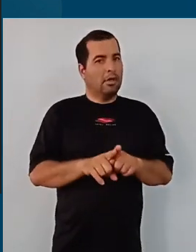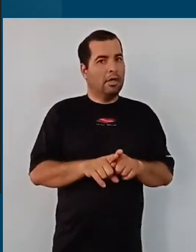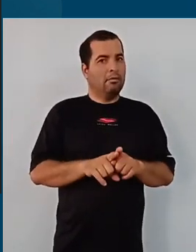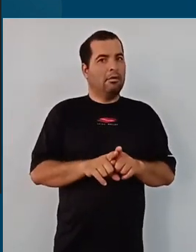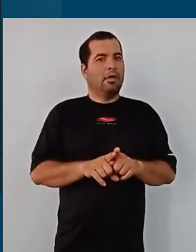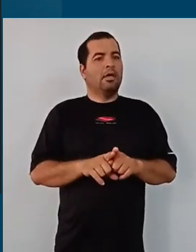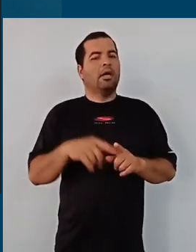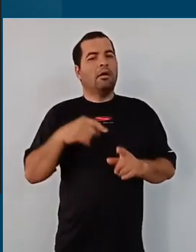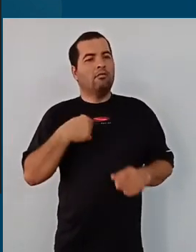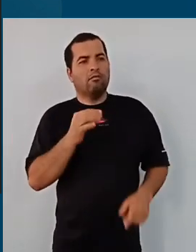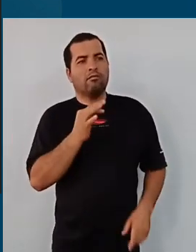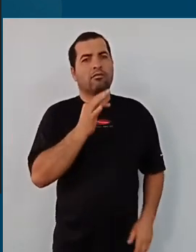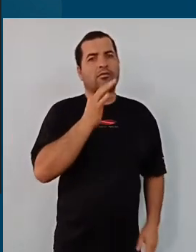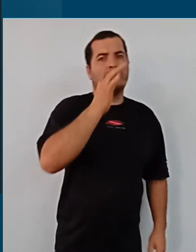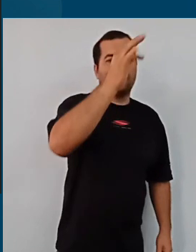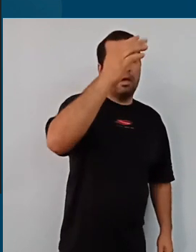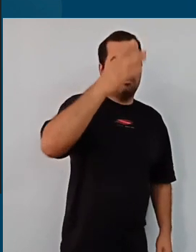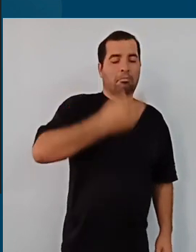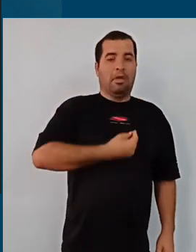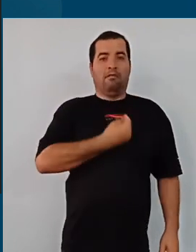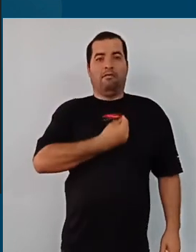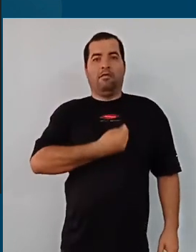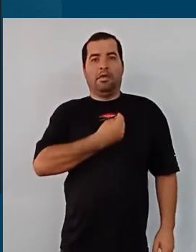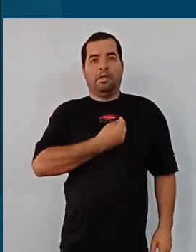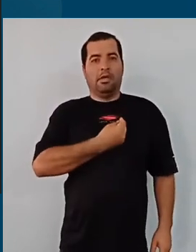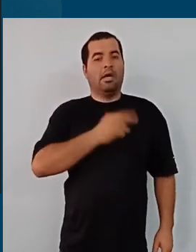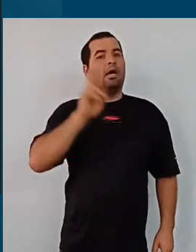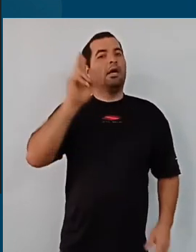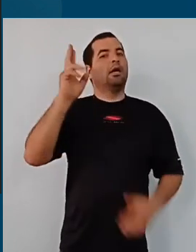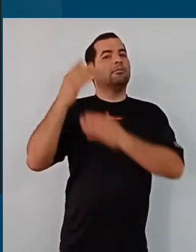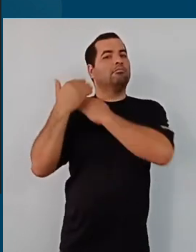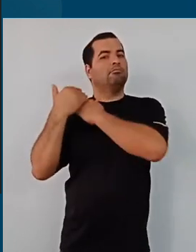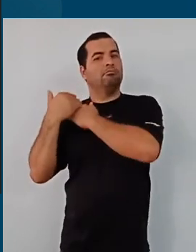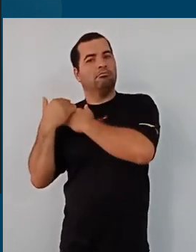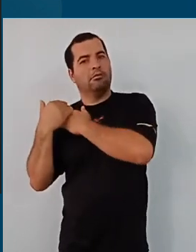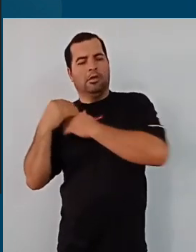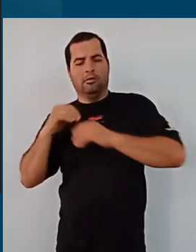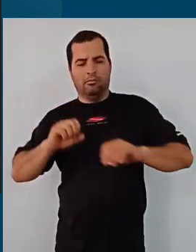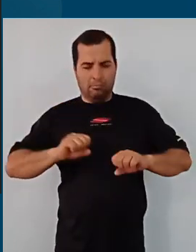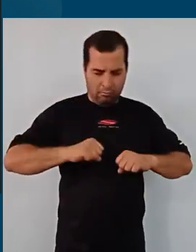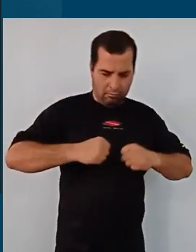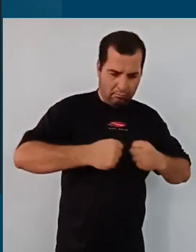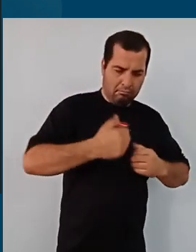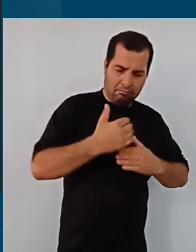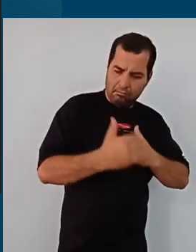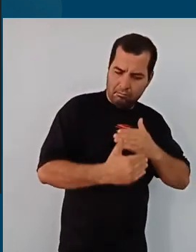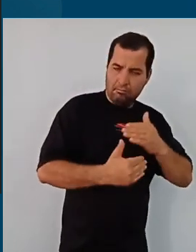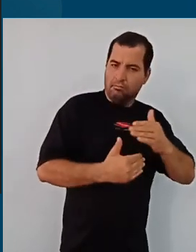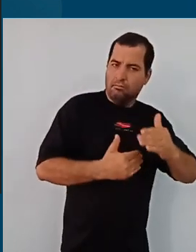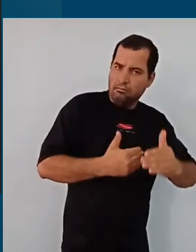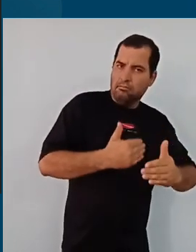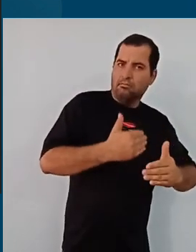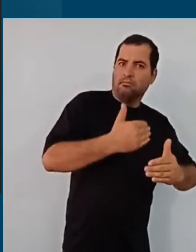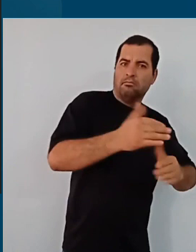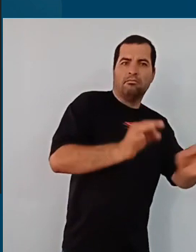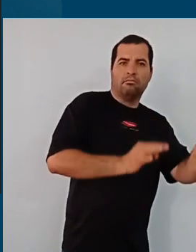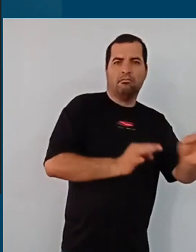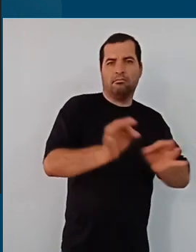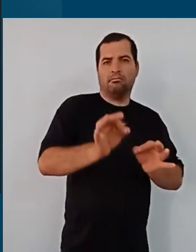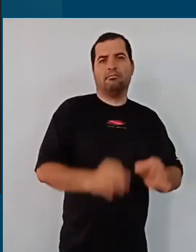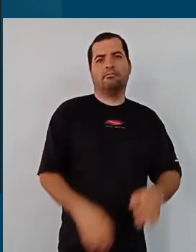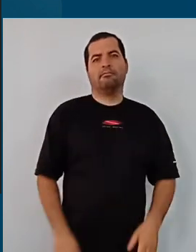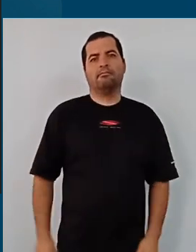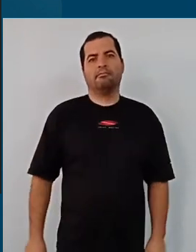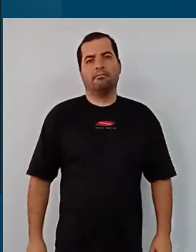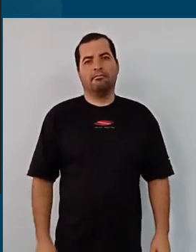de projetar a sua própria vida e se responsabilizar ou construir os primeiros passos para esse projeto.